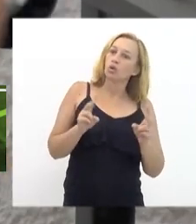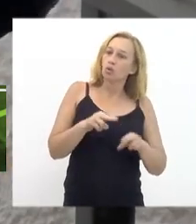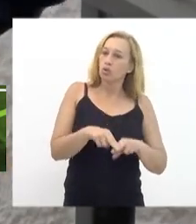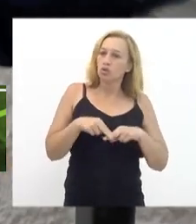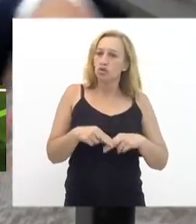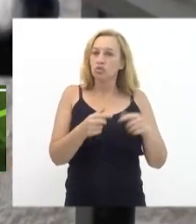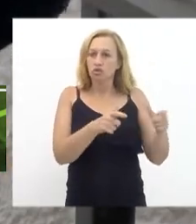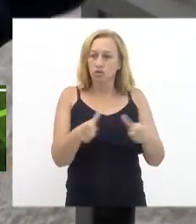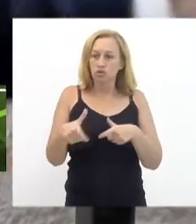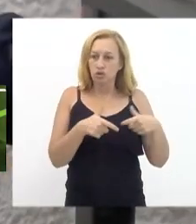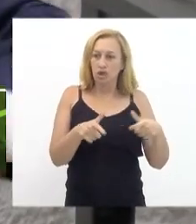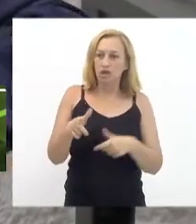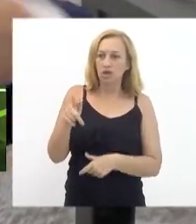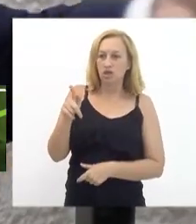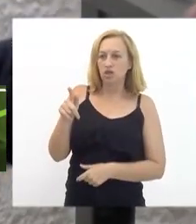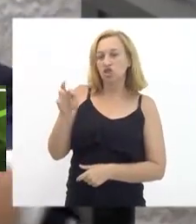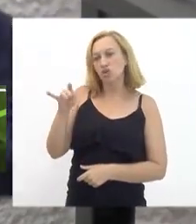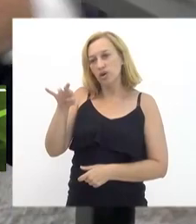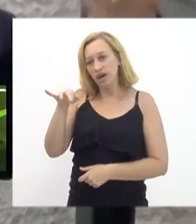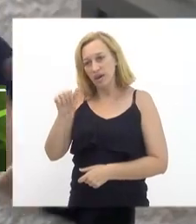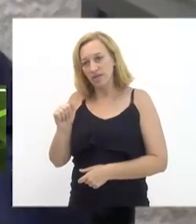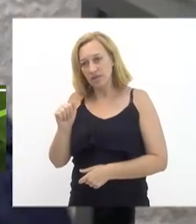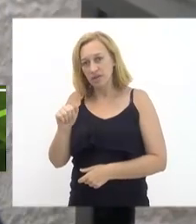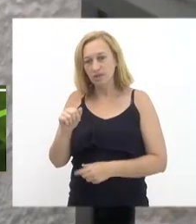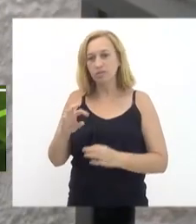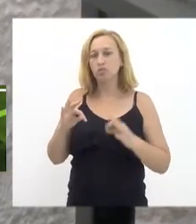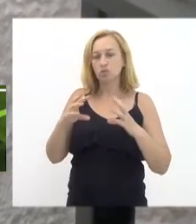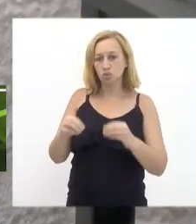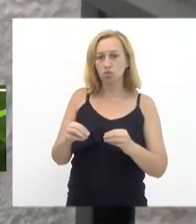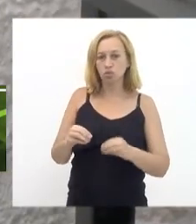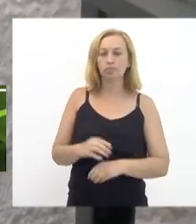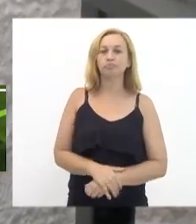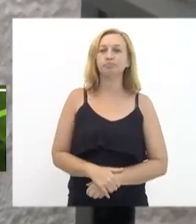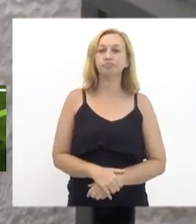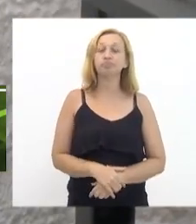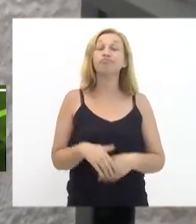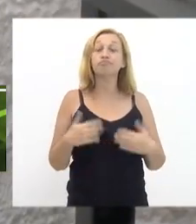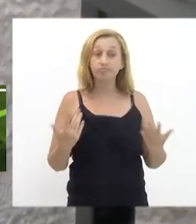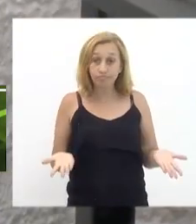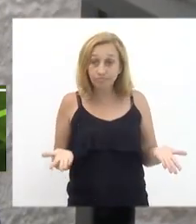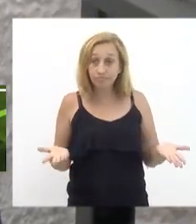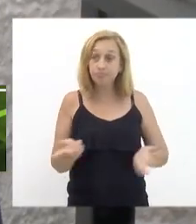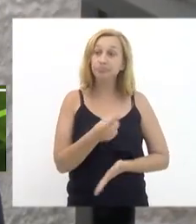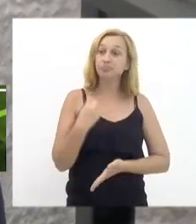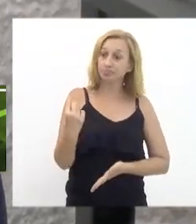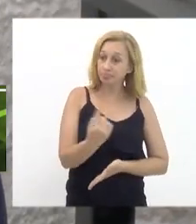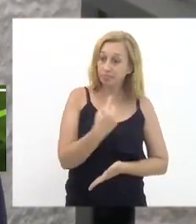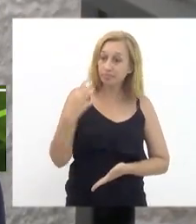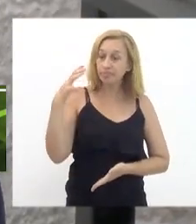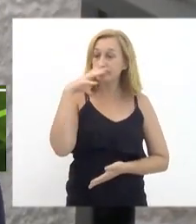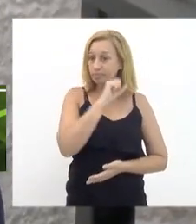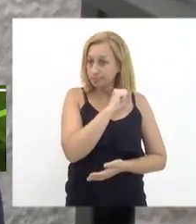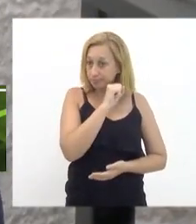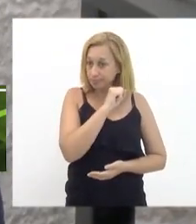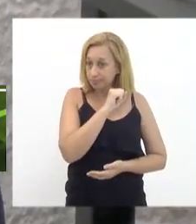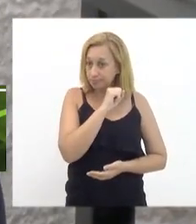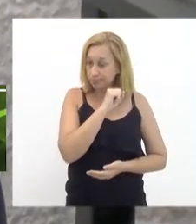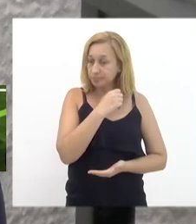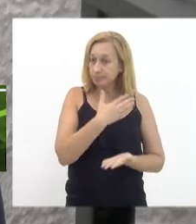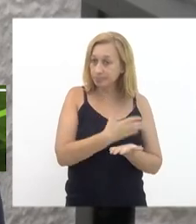ou topográficos ou geográficos ou porque é o futuro então nós rapidamente